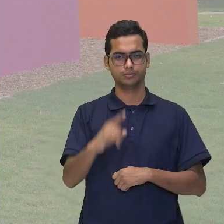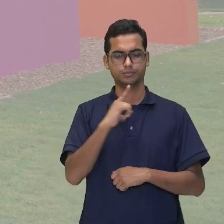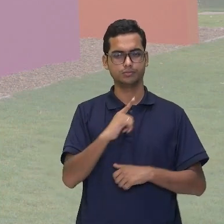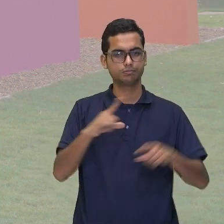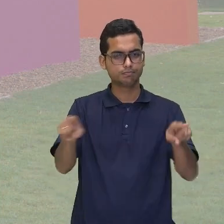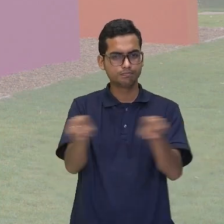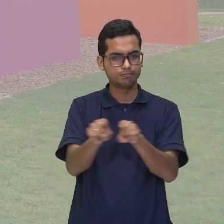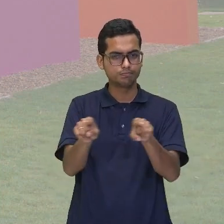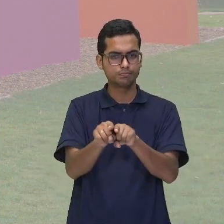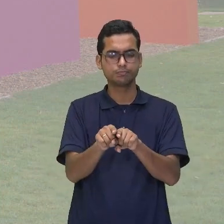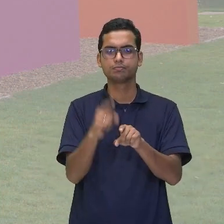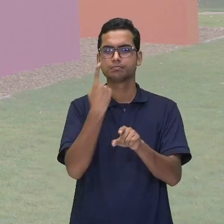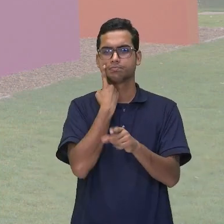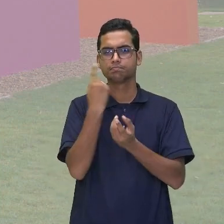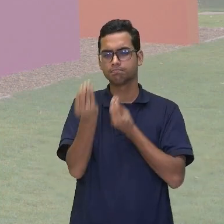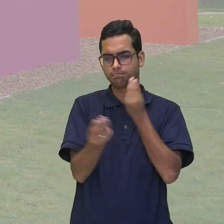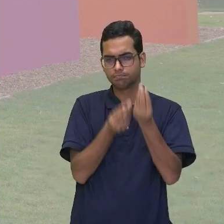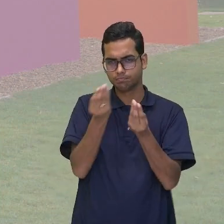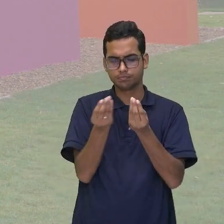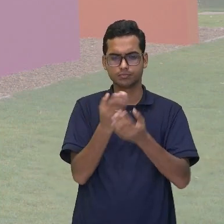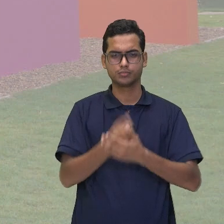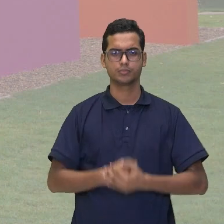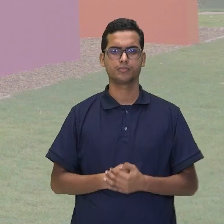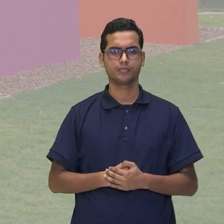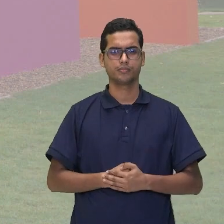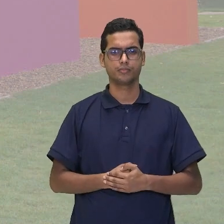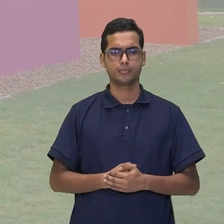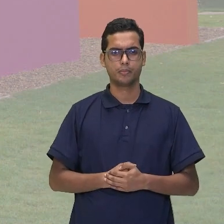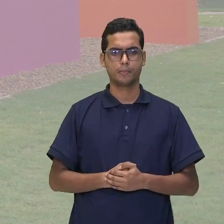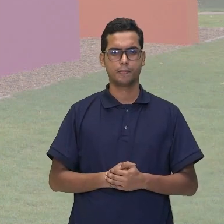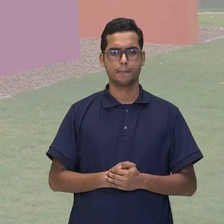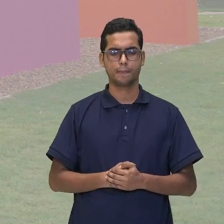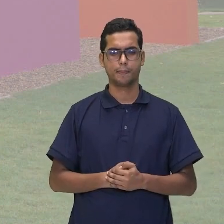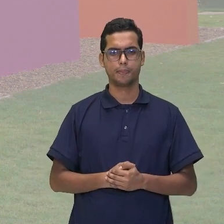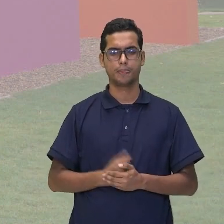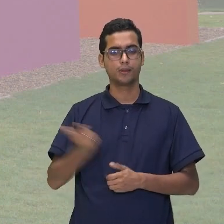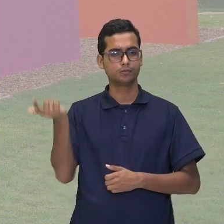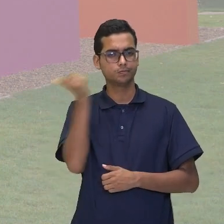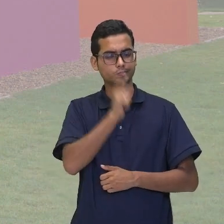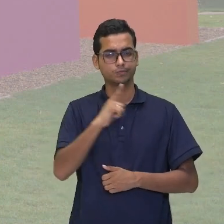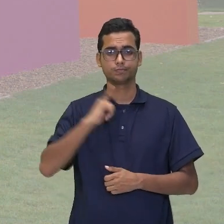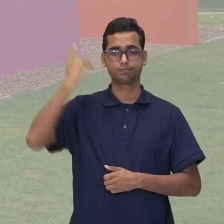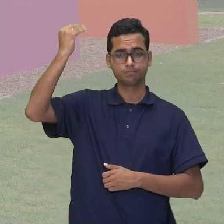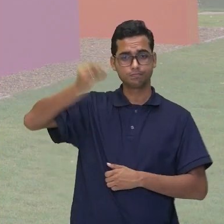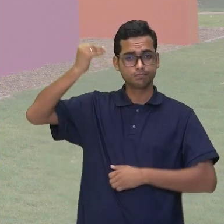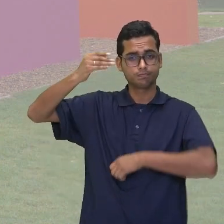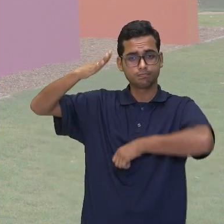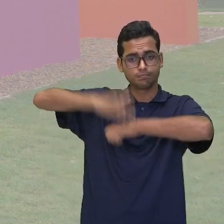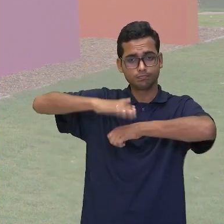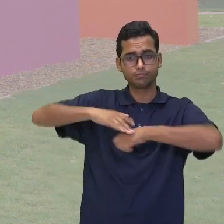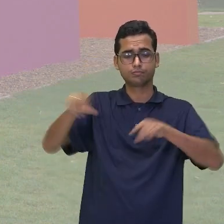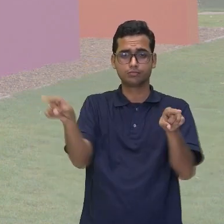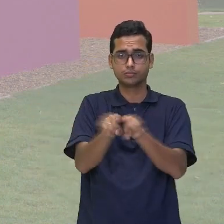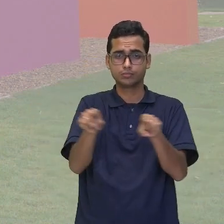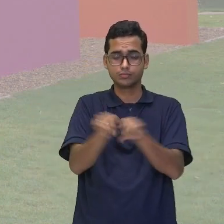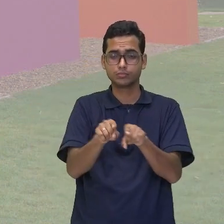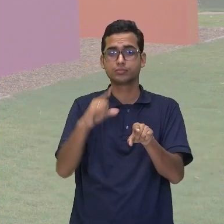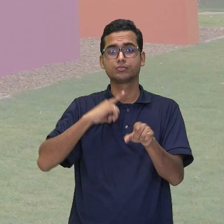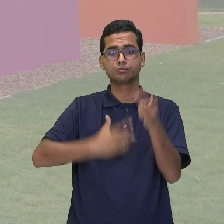penetráveis, de bom indivíduo, que este crie suas próprias vivências e de lazer